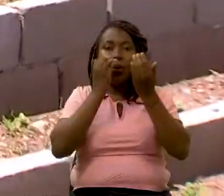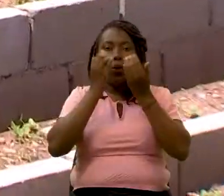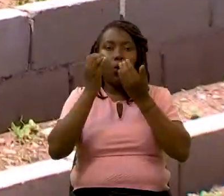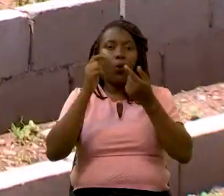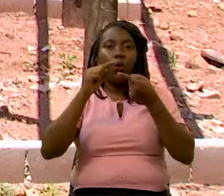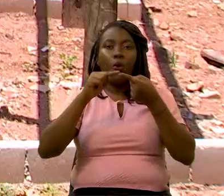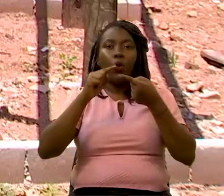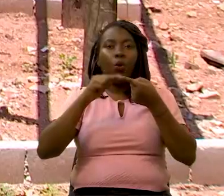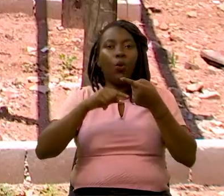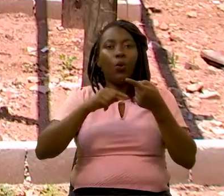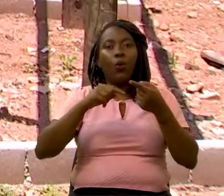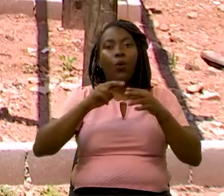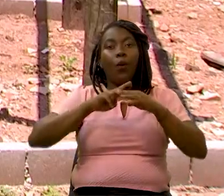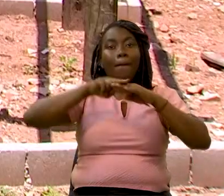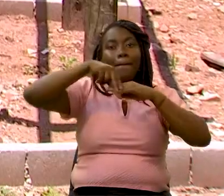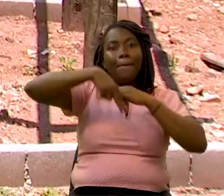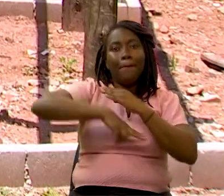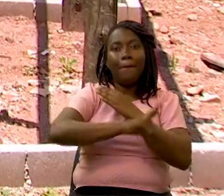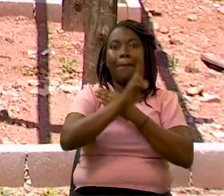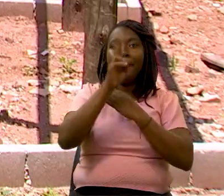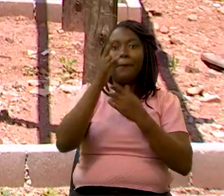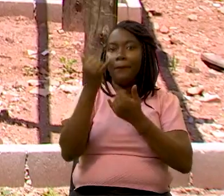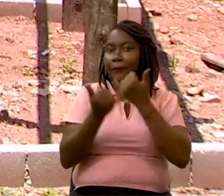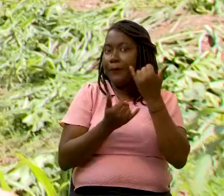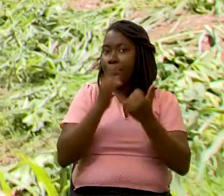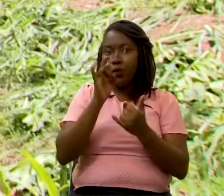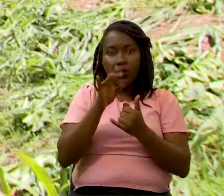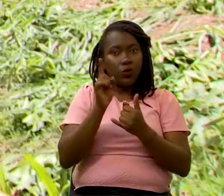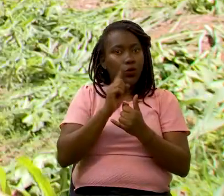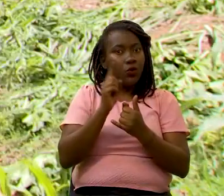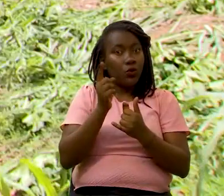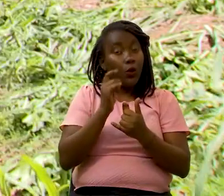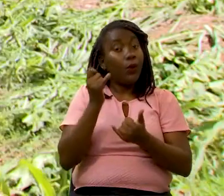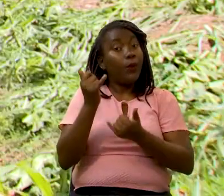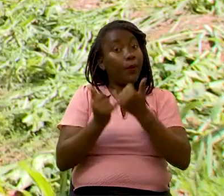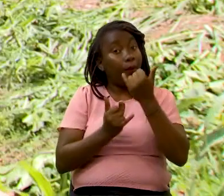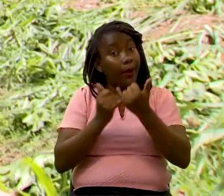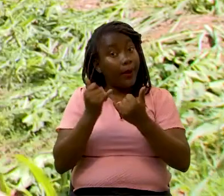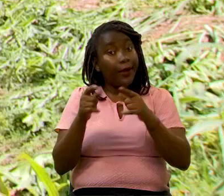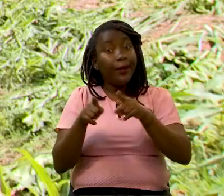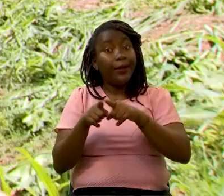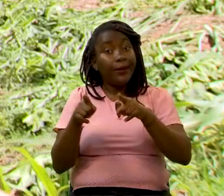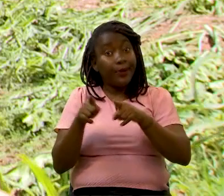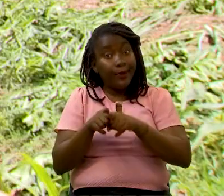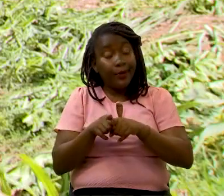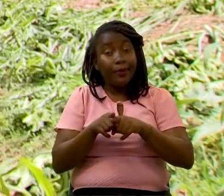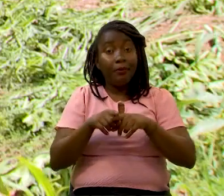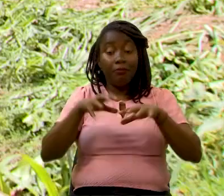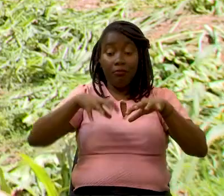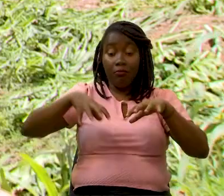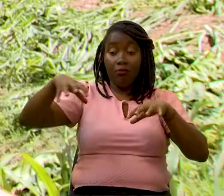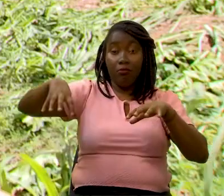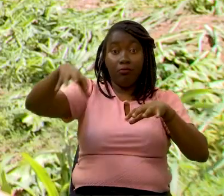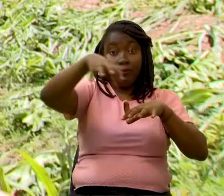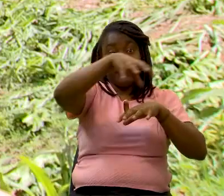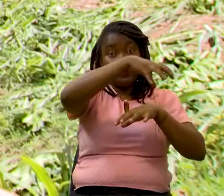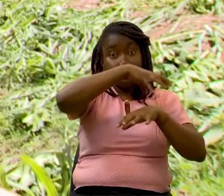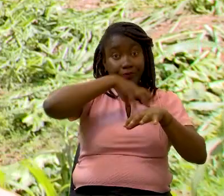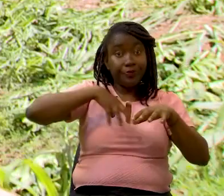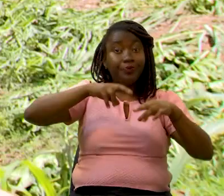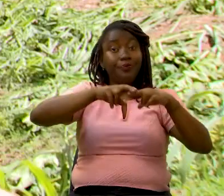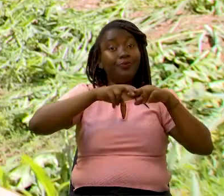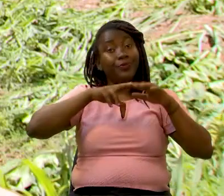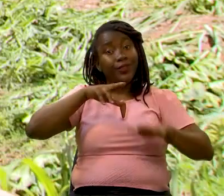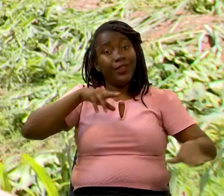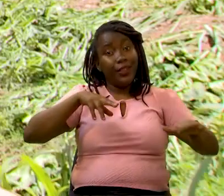vamos dar alguns exemplos, como por exemplo, um playground não bastava se ter brinquedos, mas ter brinquedos e cercar um pouco o espaço por conta